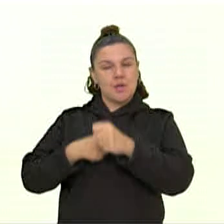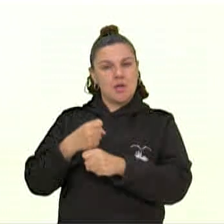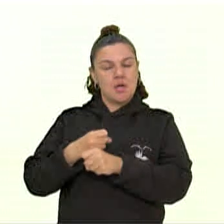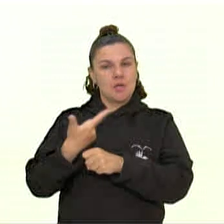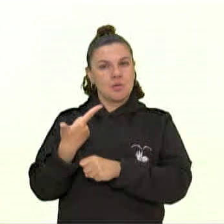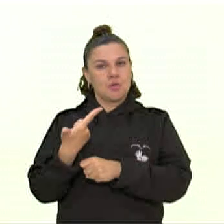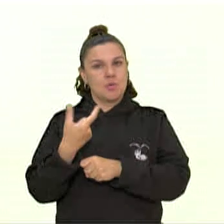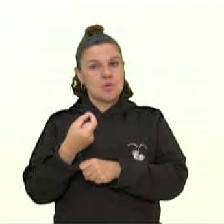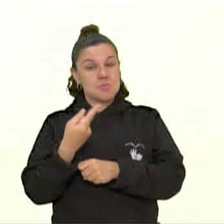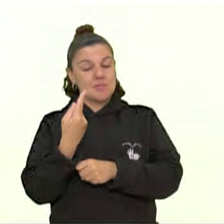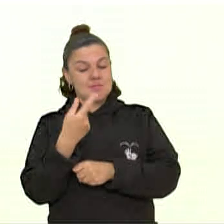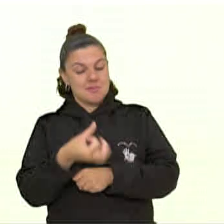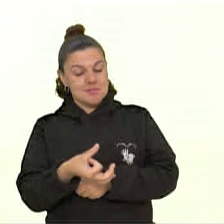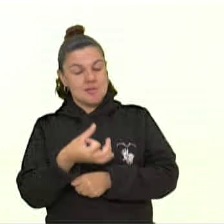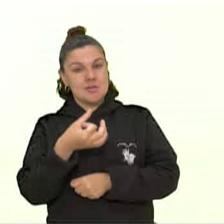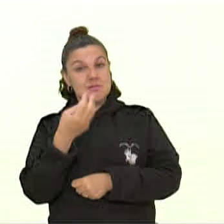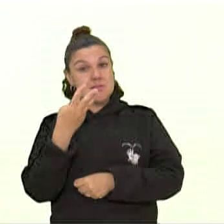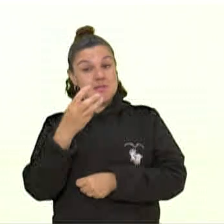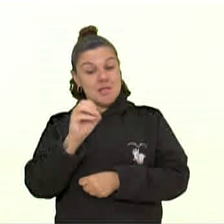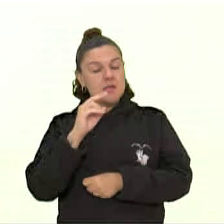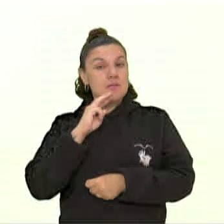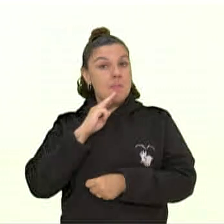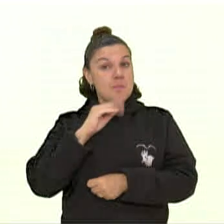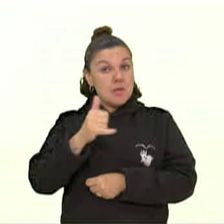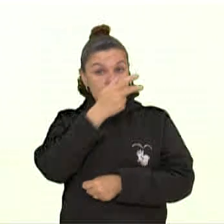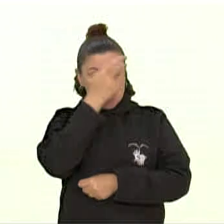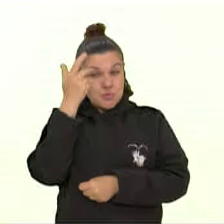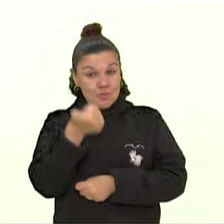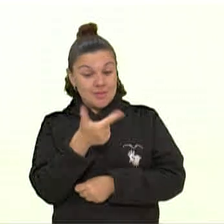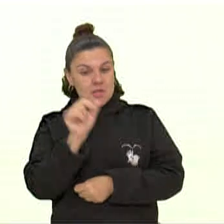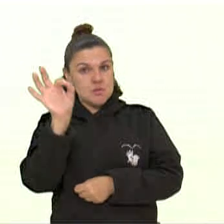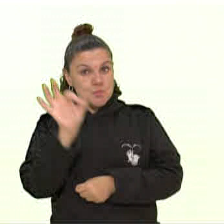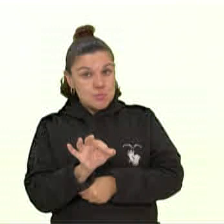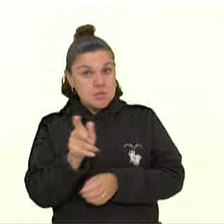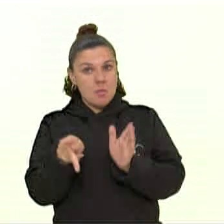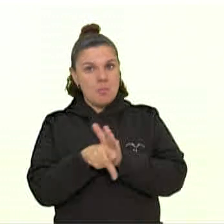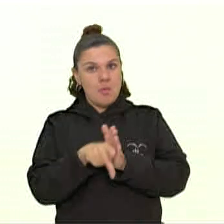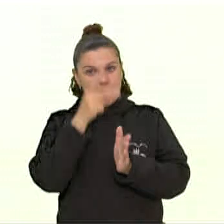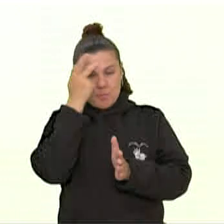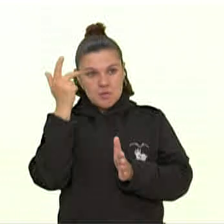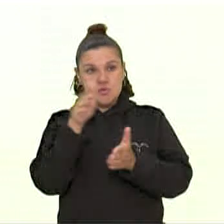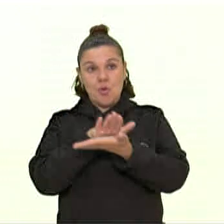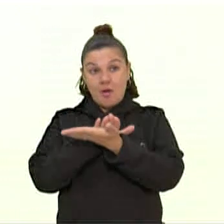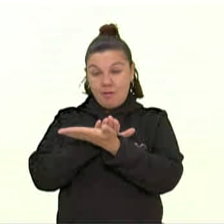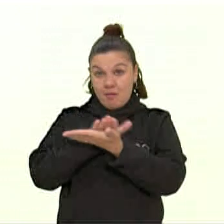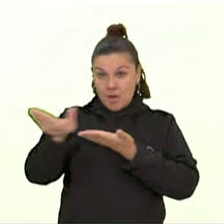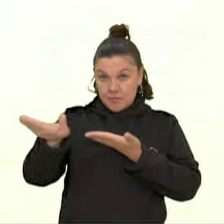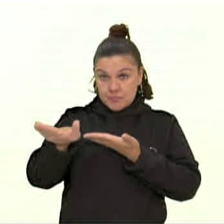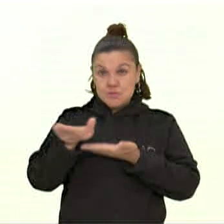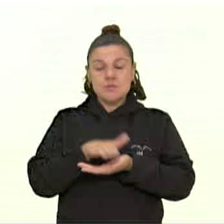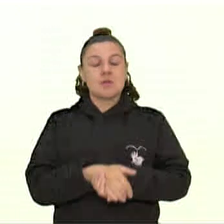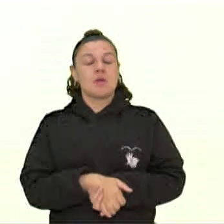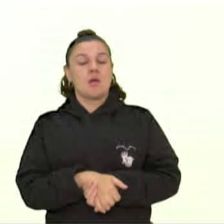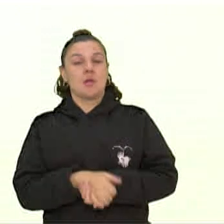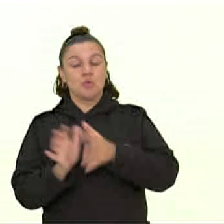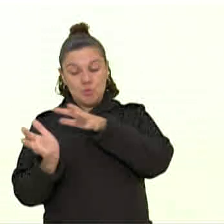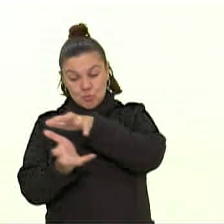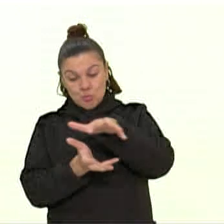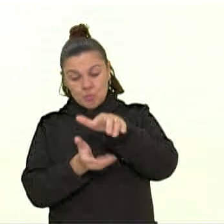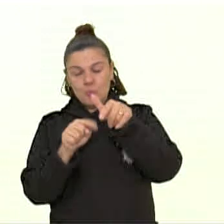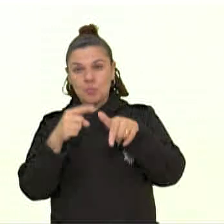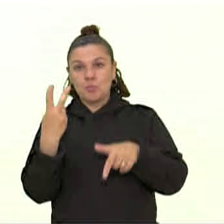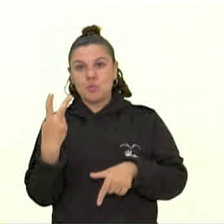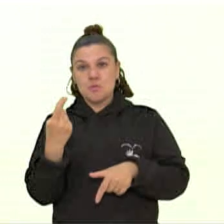de 30 milhões desses refugiados, 10% do total dos migrantes do mundo, em 2017,